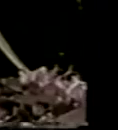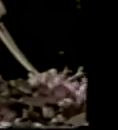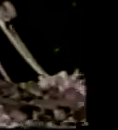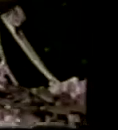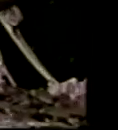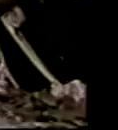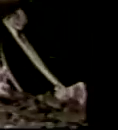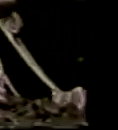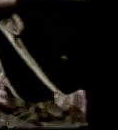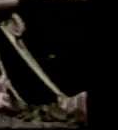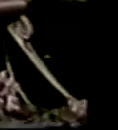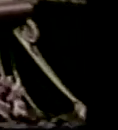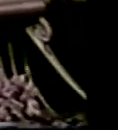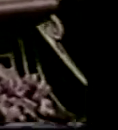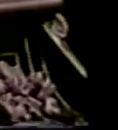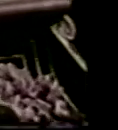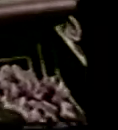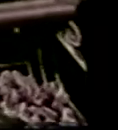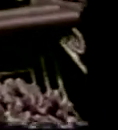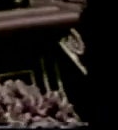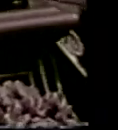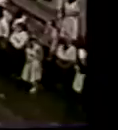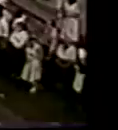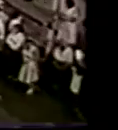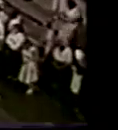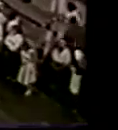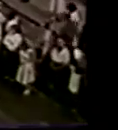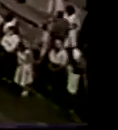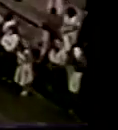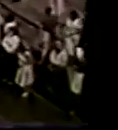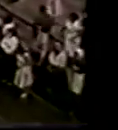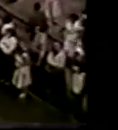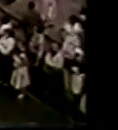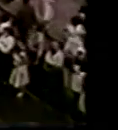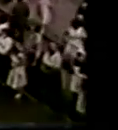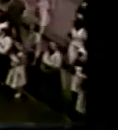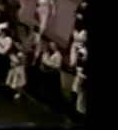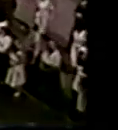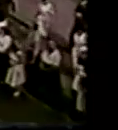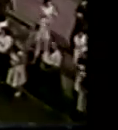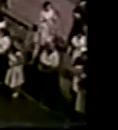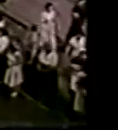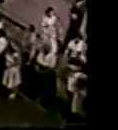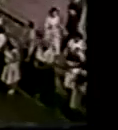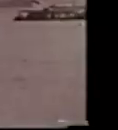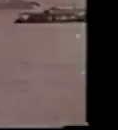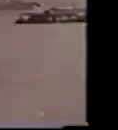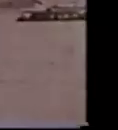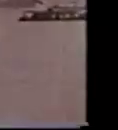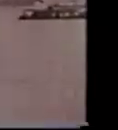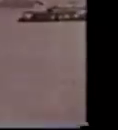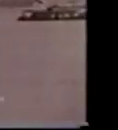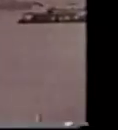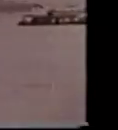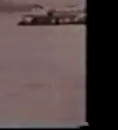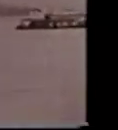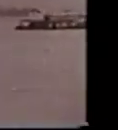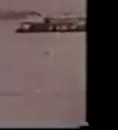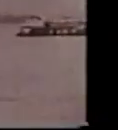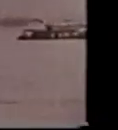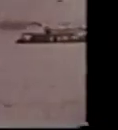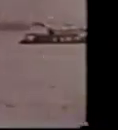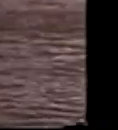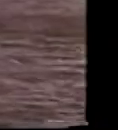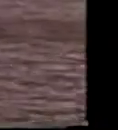1923 ao 73 anos o corpo foi levado do Rio de Janeiro para Salvador um navio de guerra da